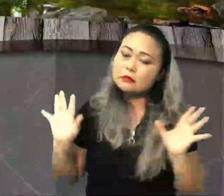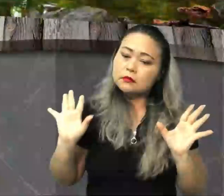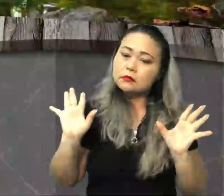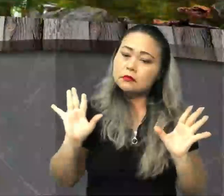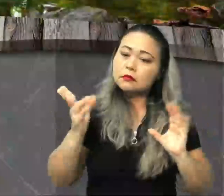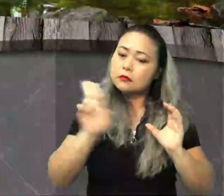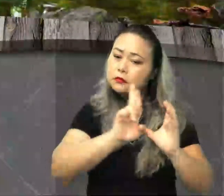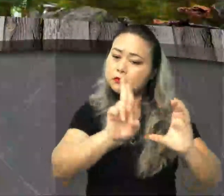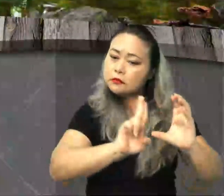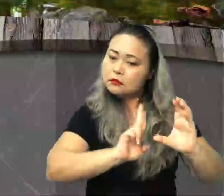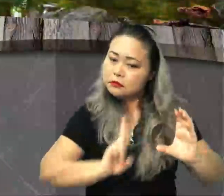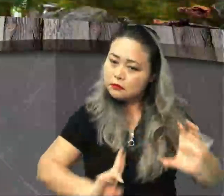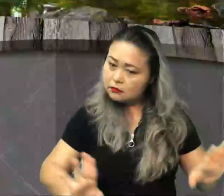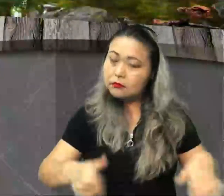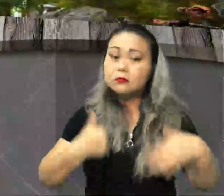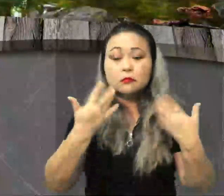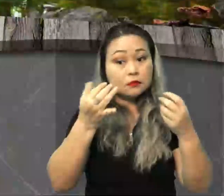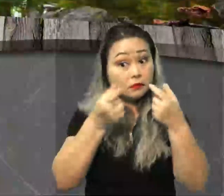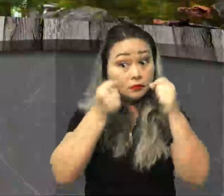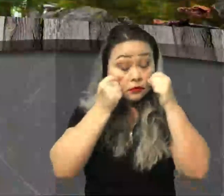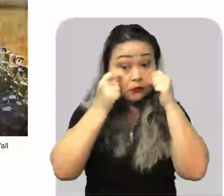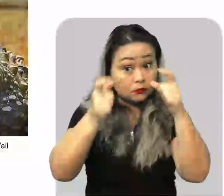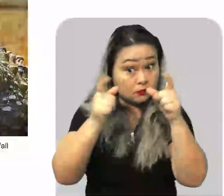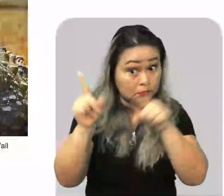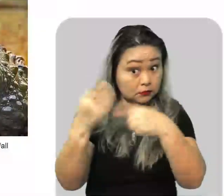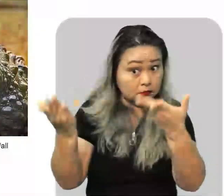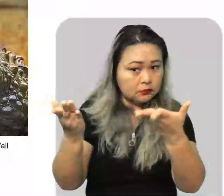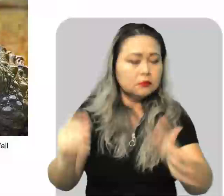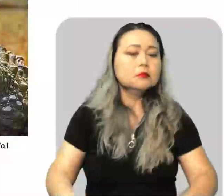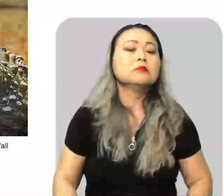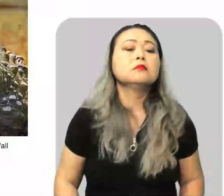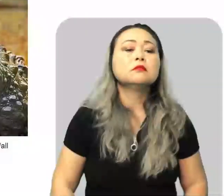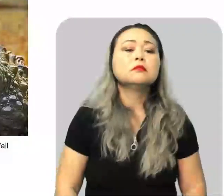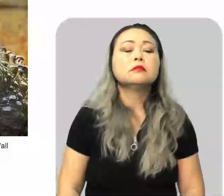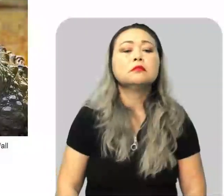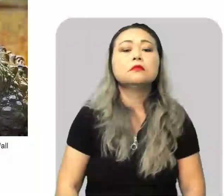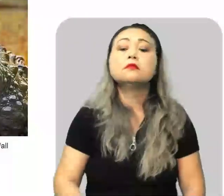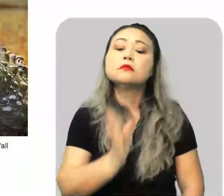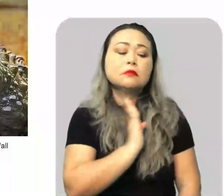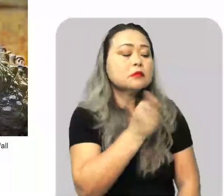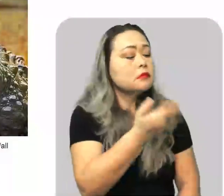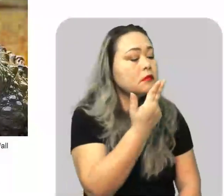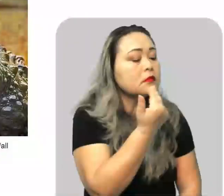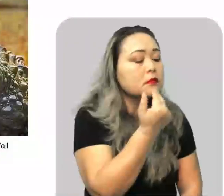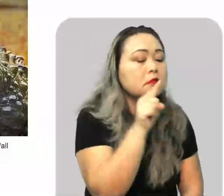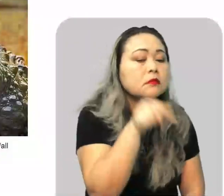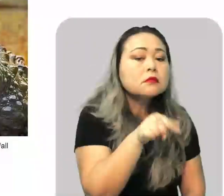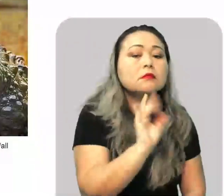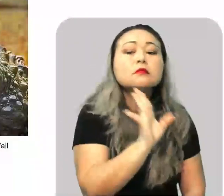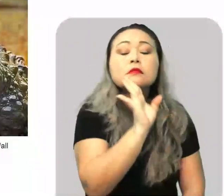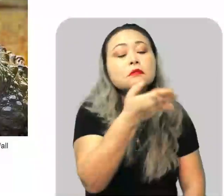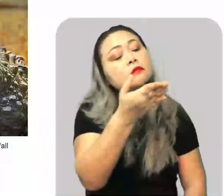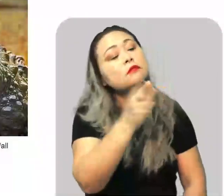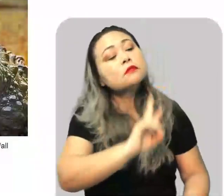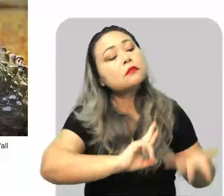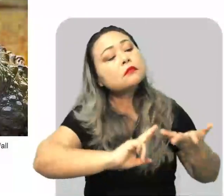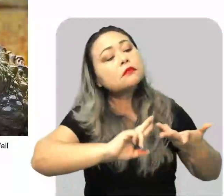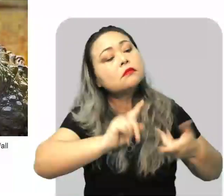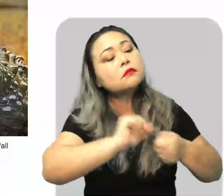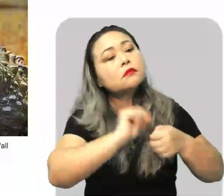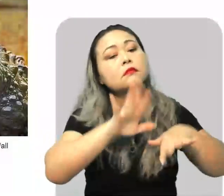categorias de classificação? Então, vamos prestar atenção ali. Quanto à nutrição, é outro aspecto